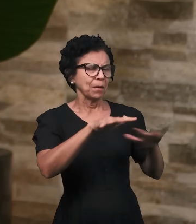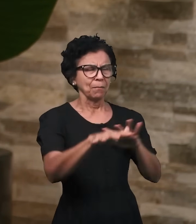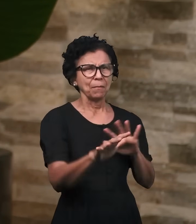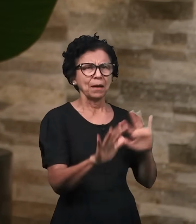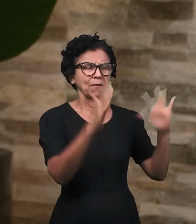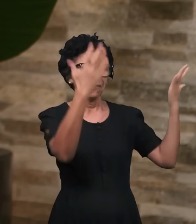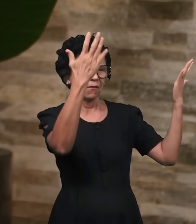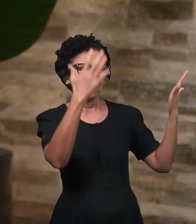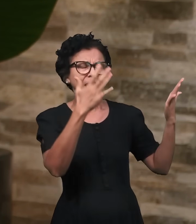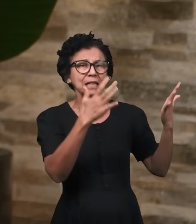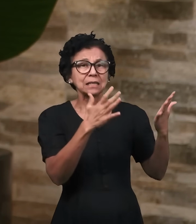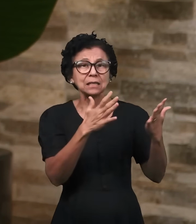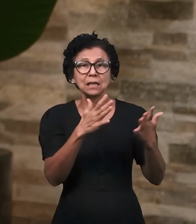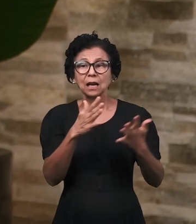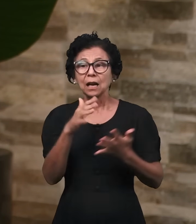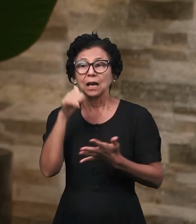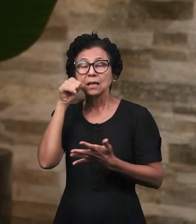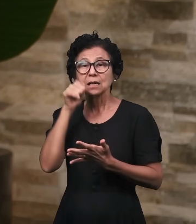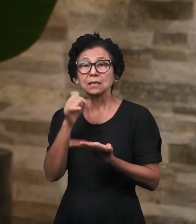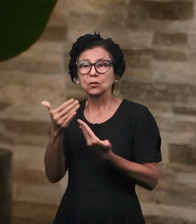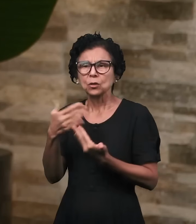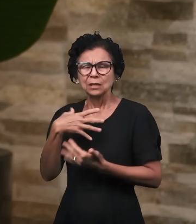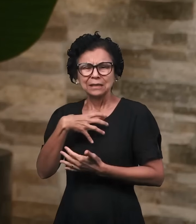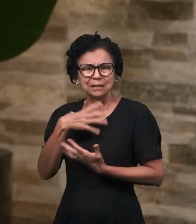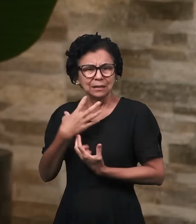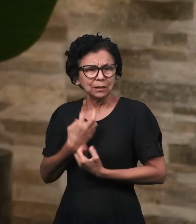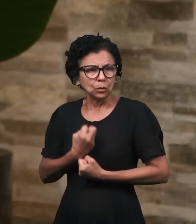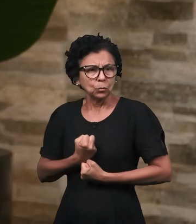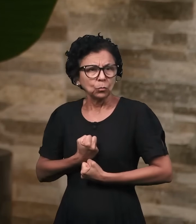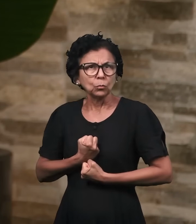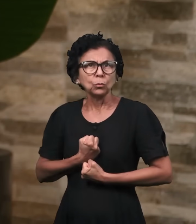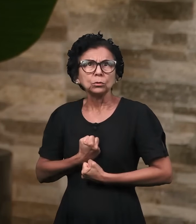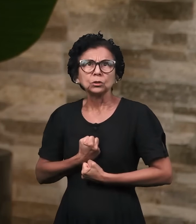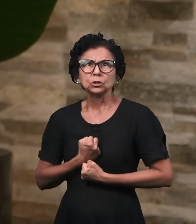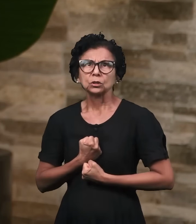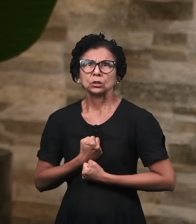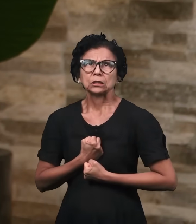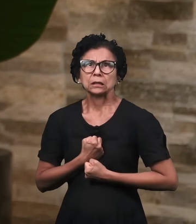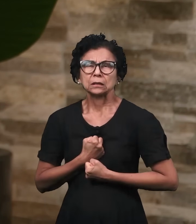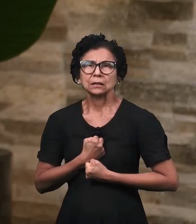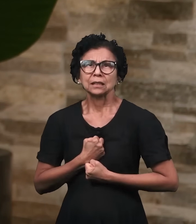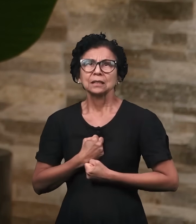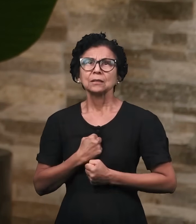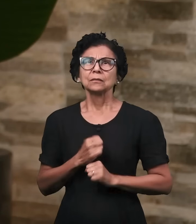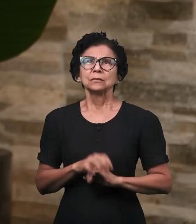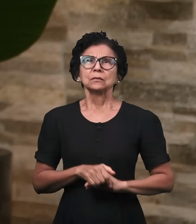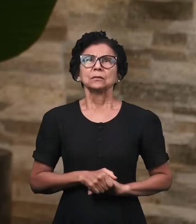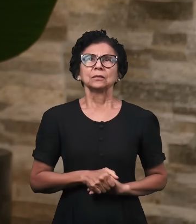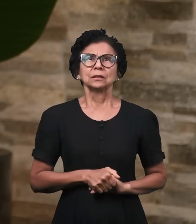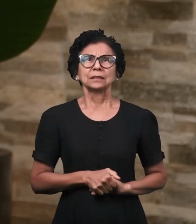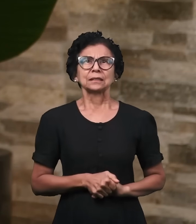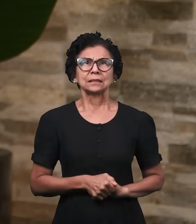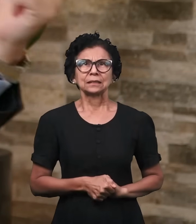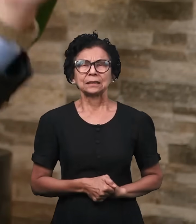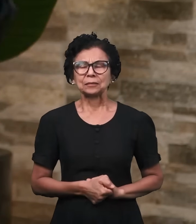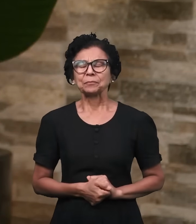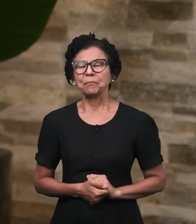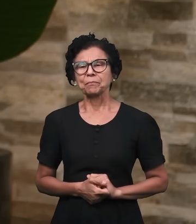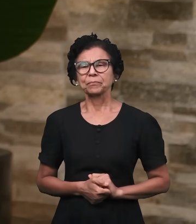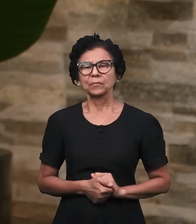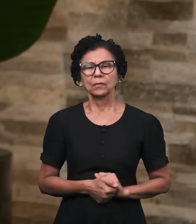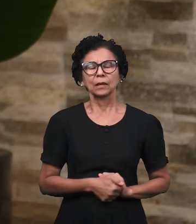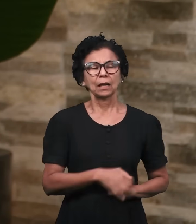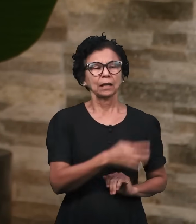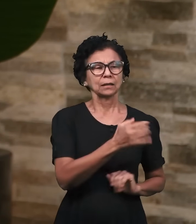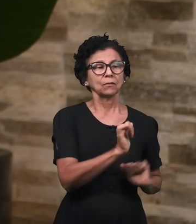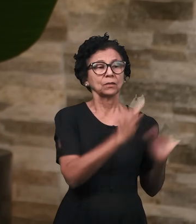sentiu uma angústia. E ela disse com ela: eu vou sair daqui, a primeira igreja que eu entrar, eu quero ouvir. E quando ela